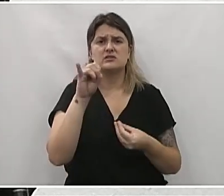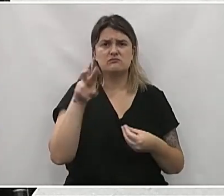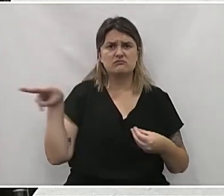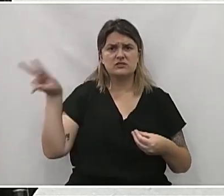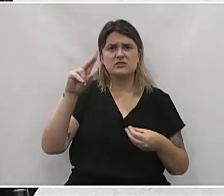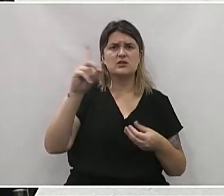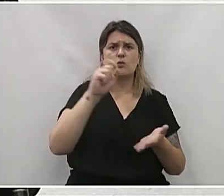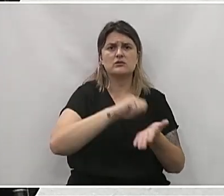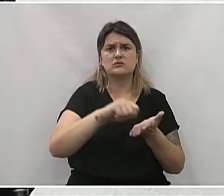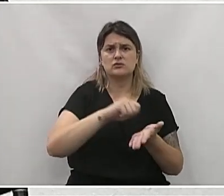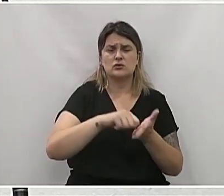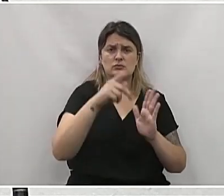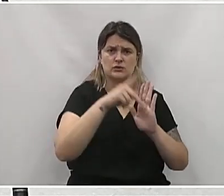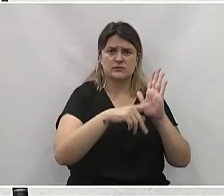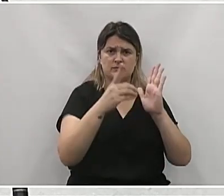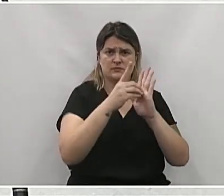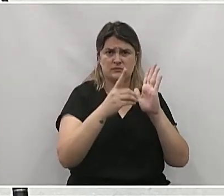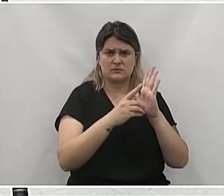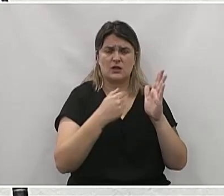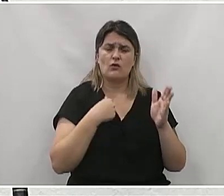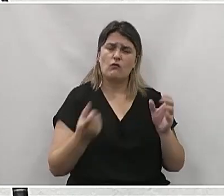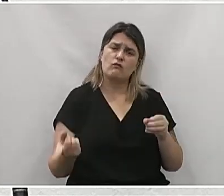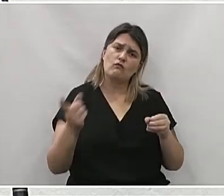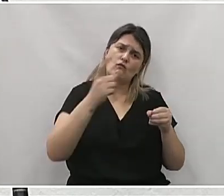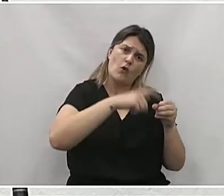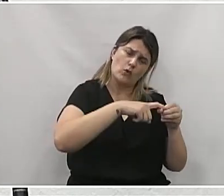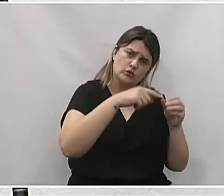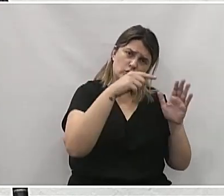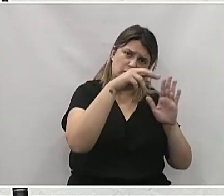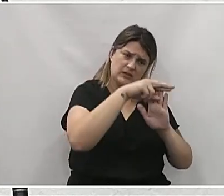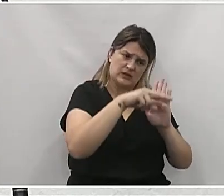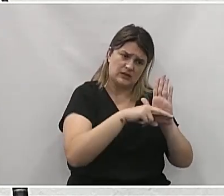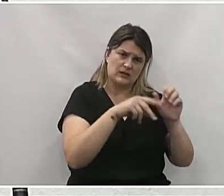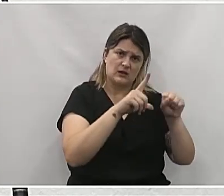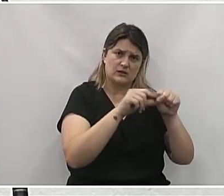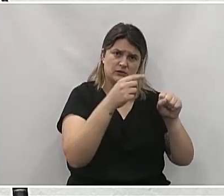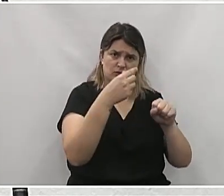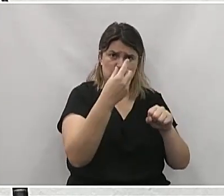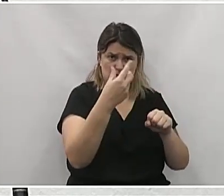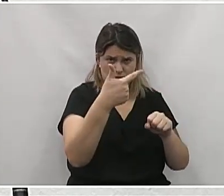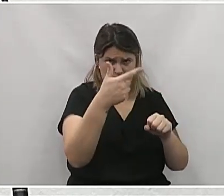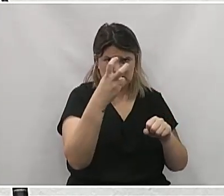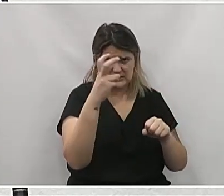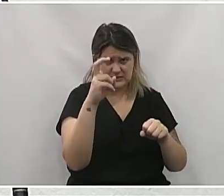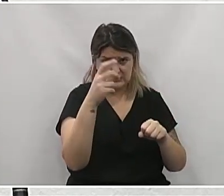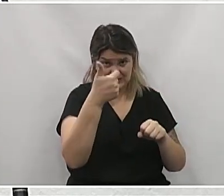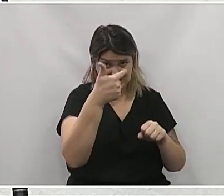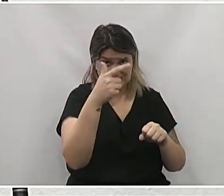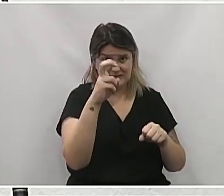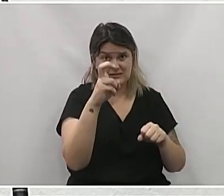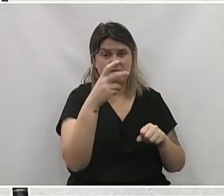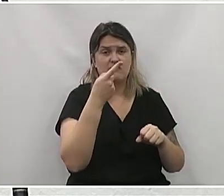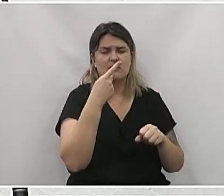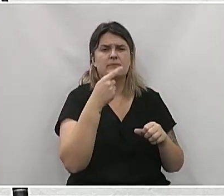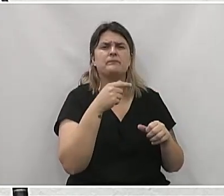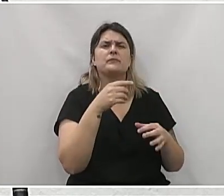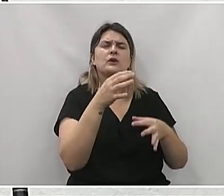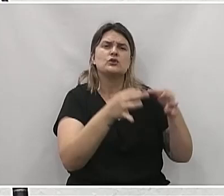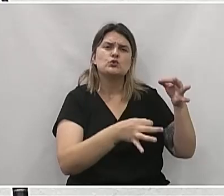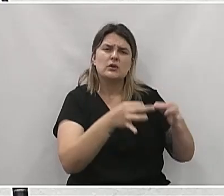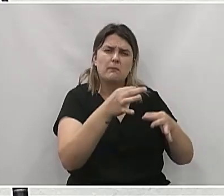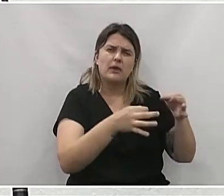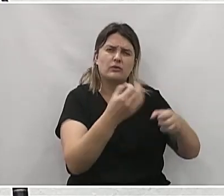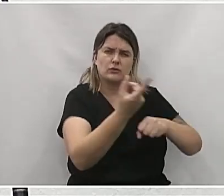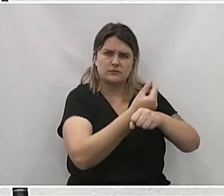do projeto de decreto? Agora eu volto ao regimento interno, artigo 215, que diz o seguinte, fala do julgamento